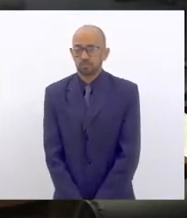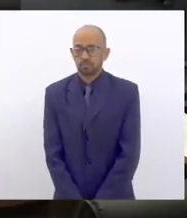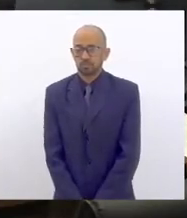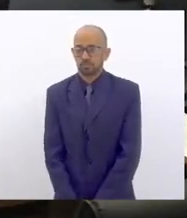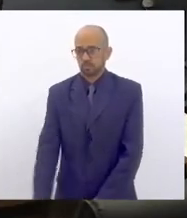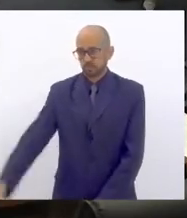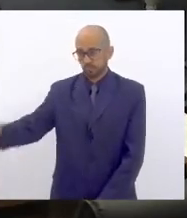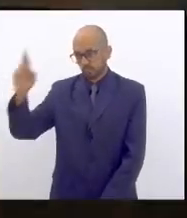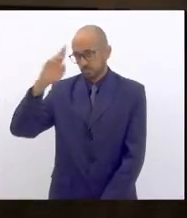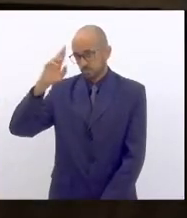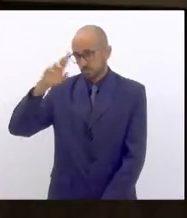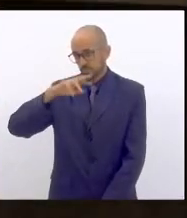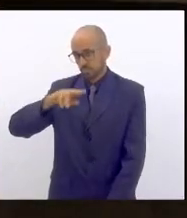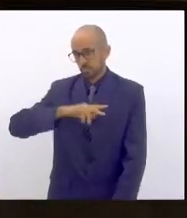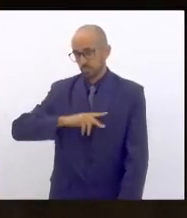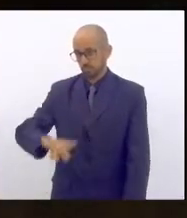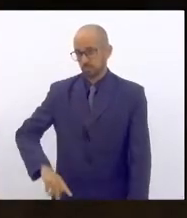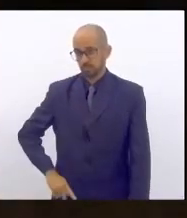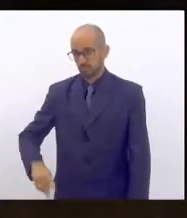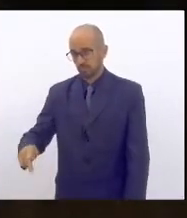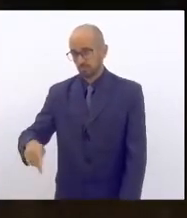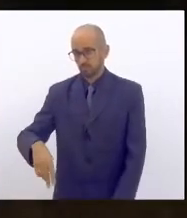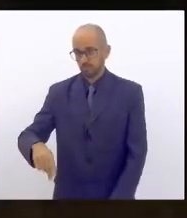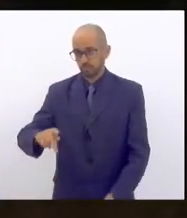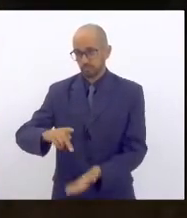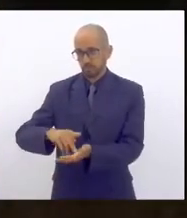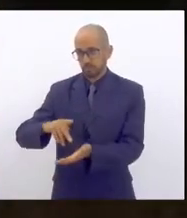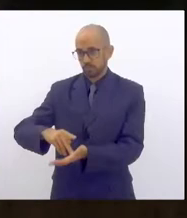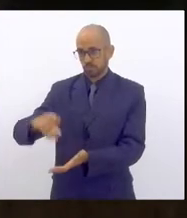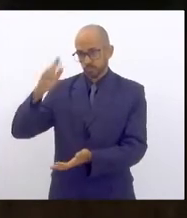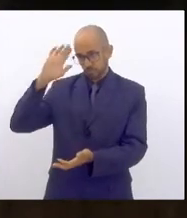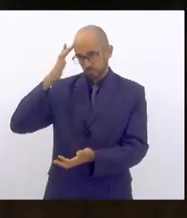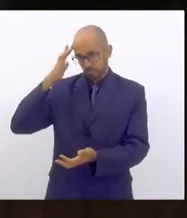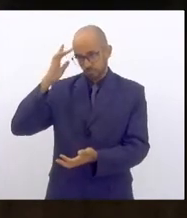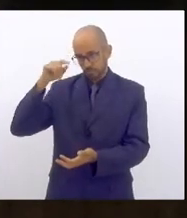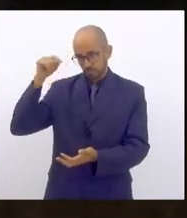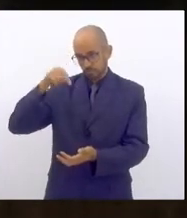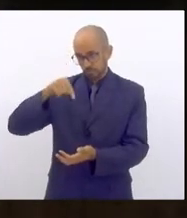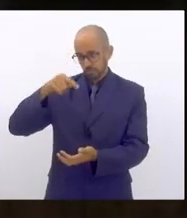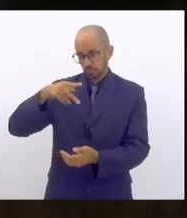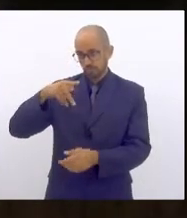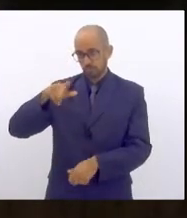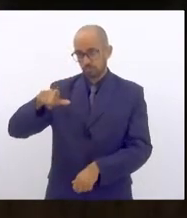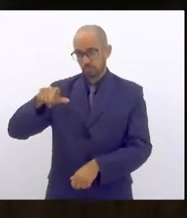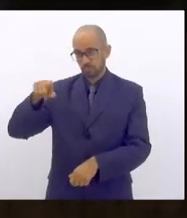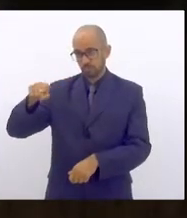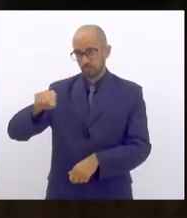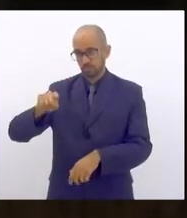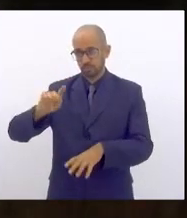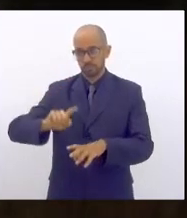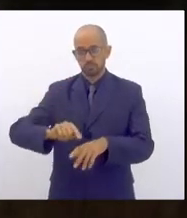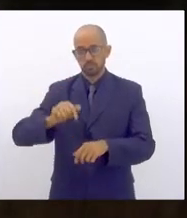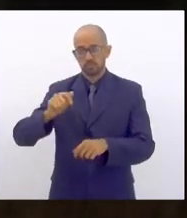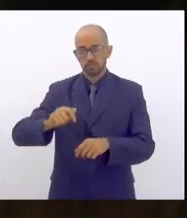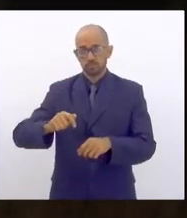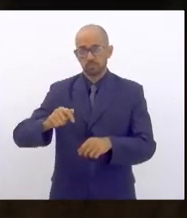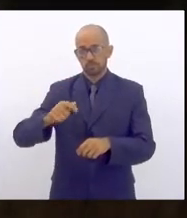Senhor presidente, realmente eu acho que esse projeto ele vem no sentido de preencher um